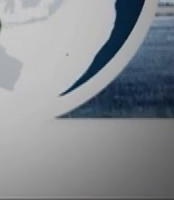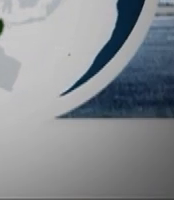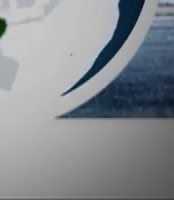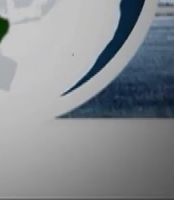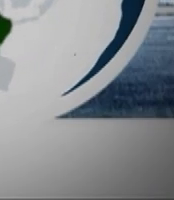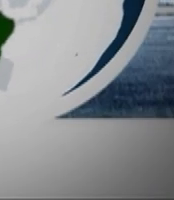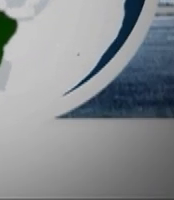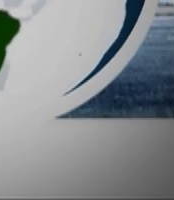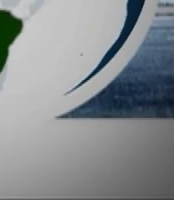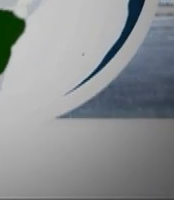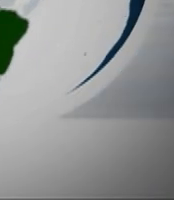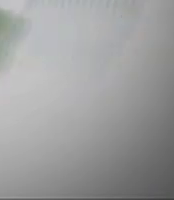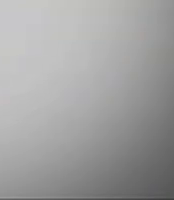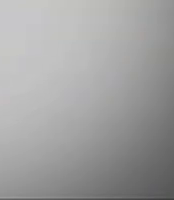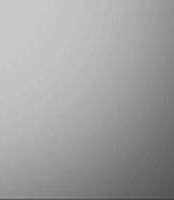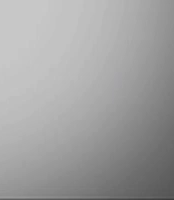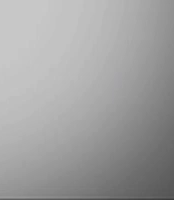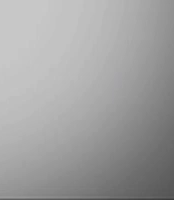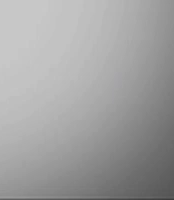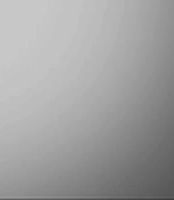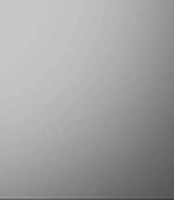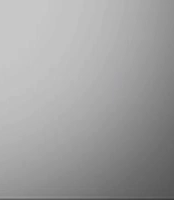Federal n